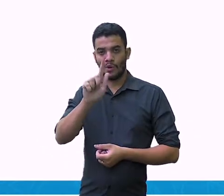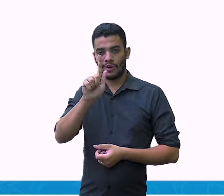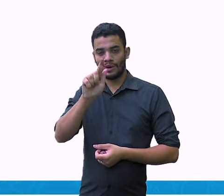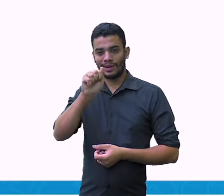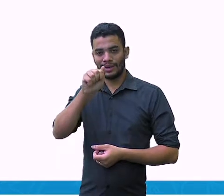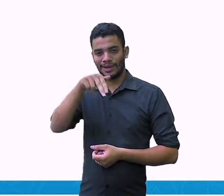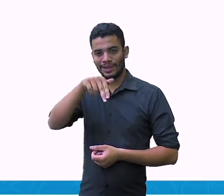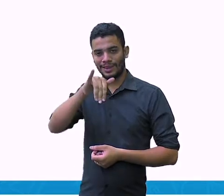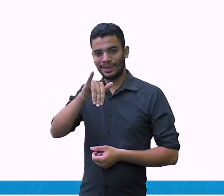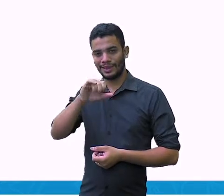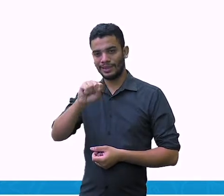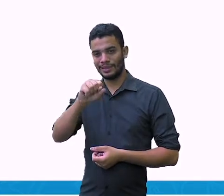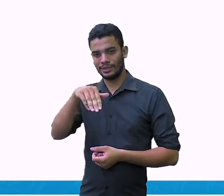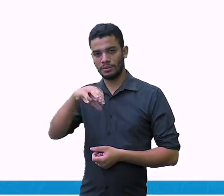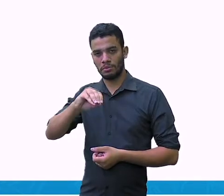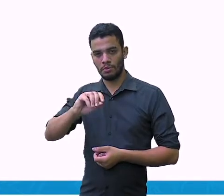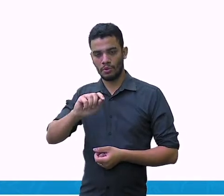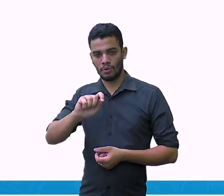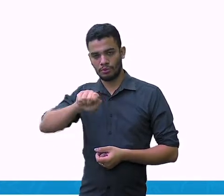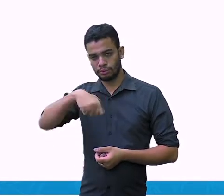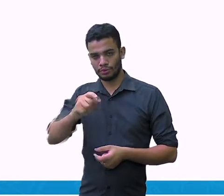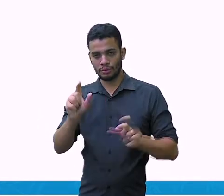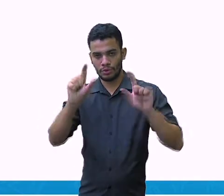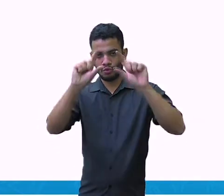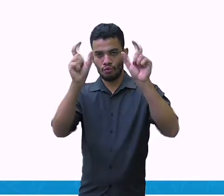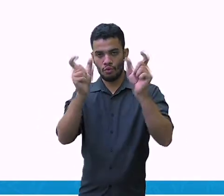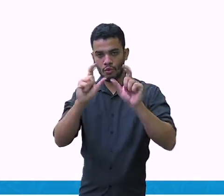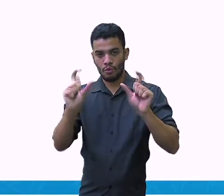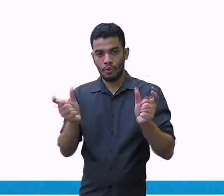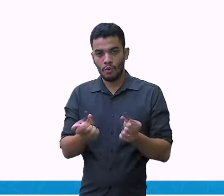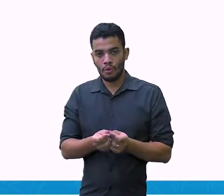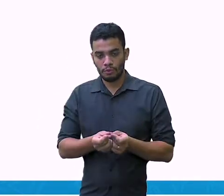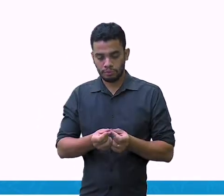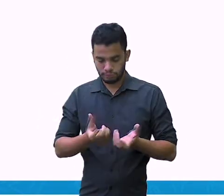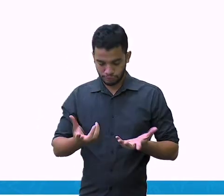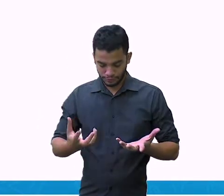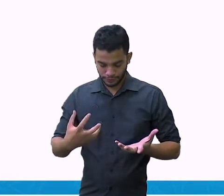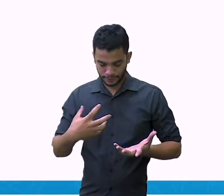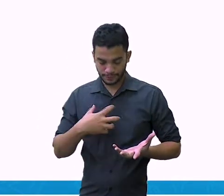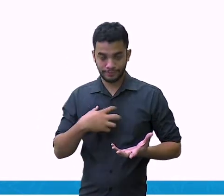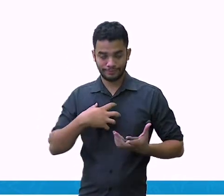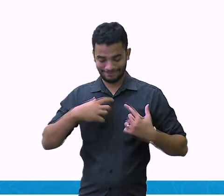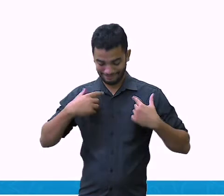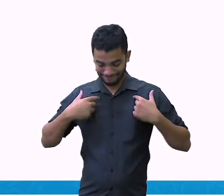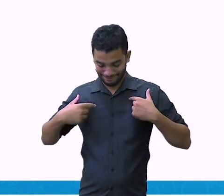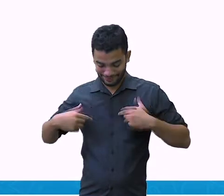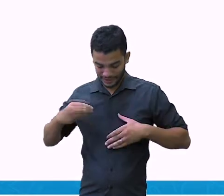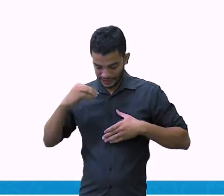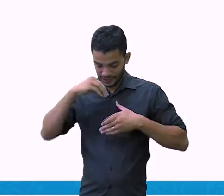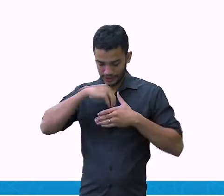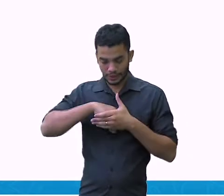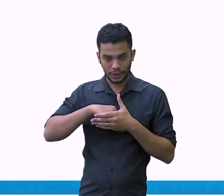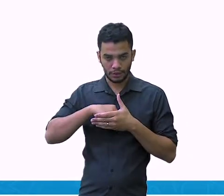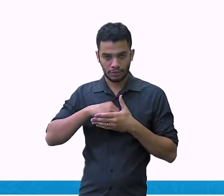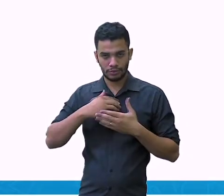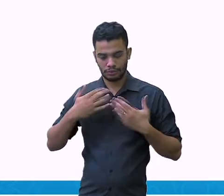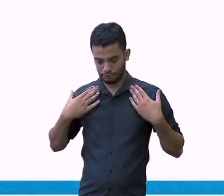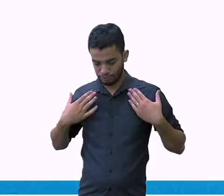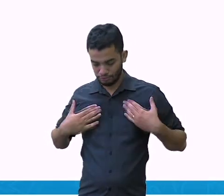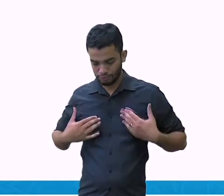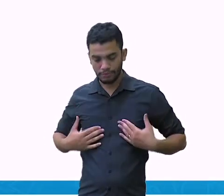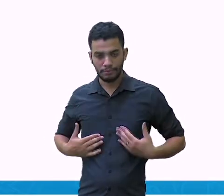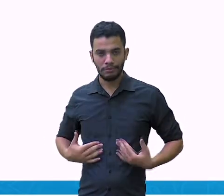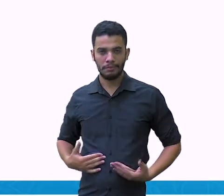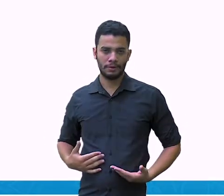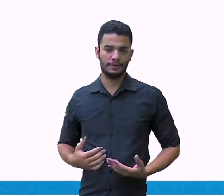mesmo. Nosso organismo, nosso corpo, ele é formado de várias partes. E